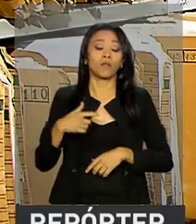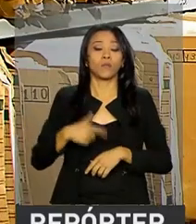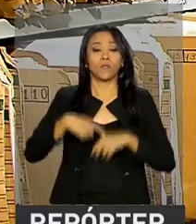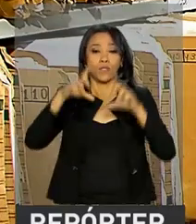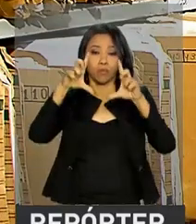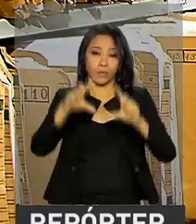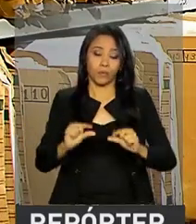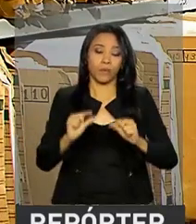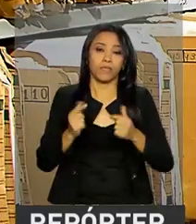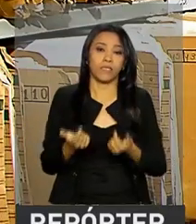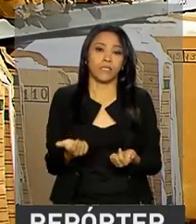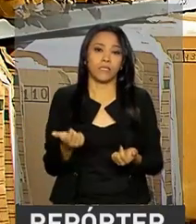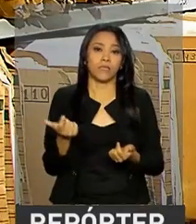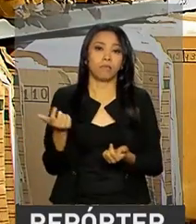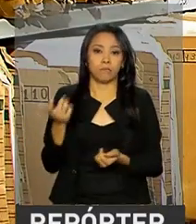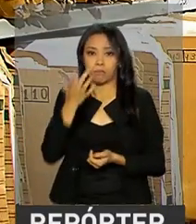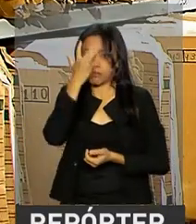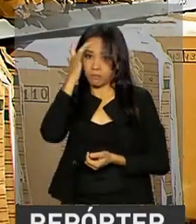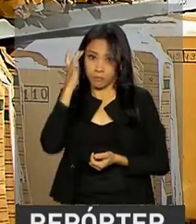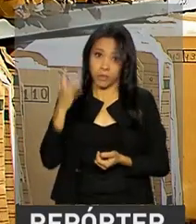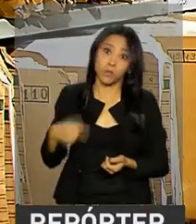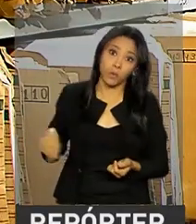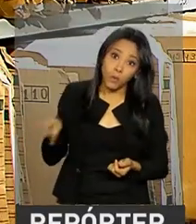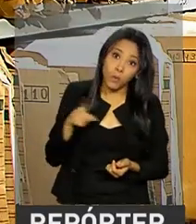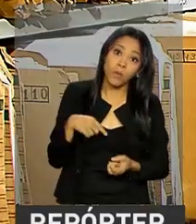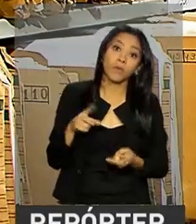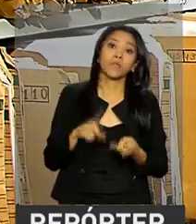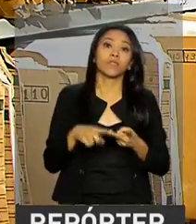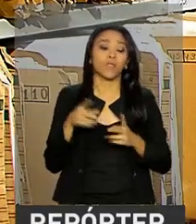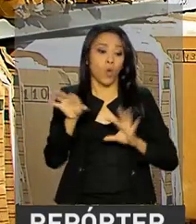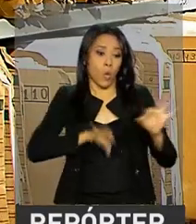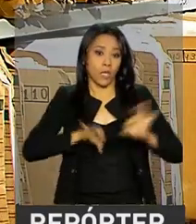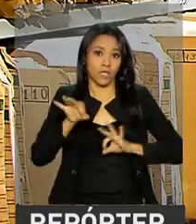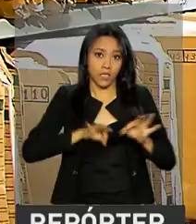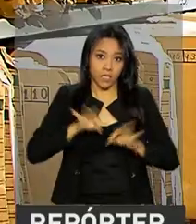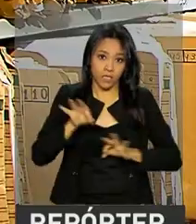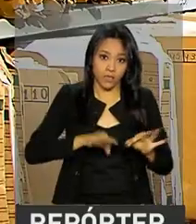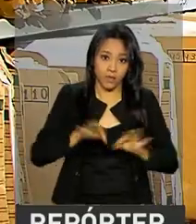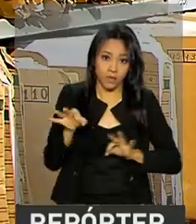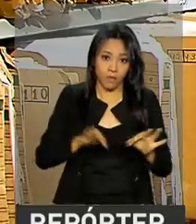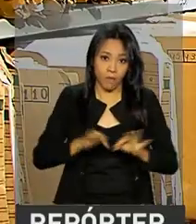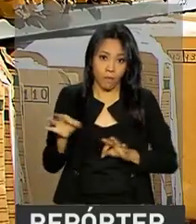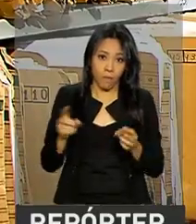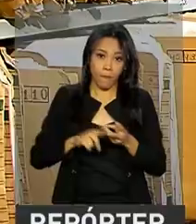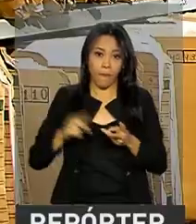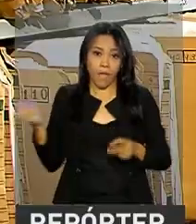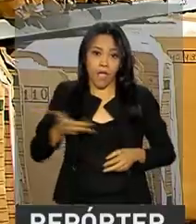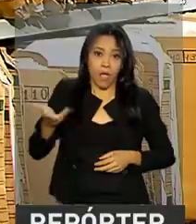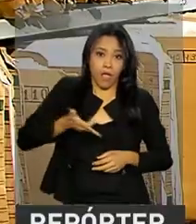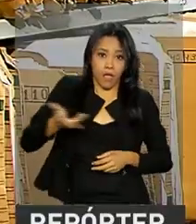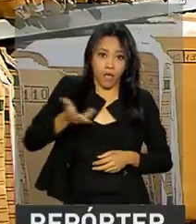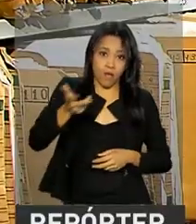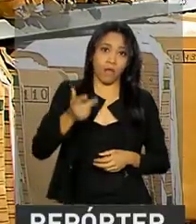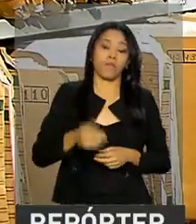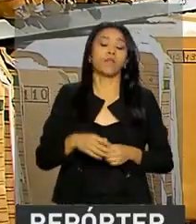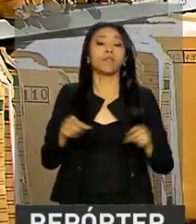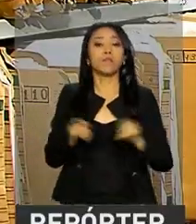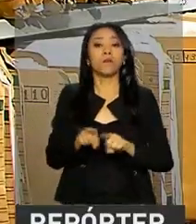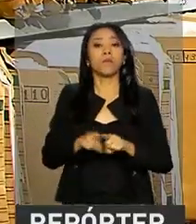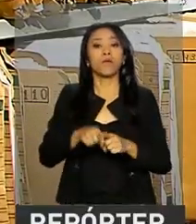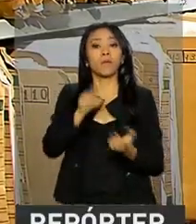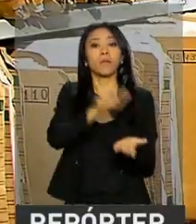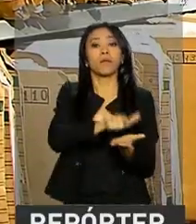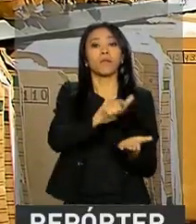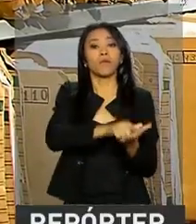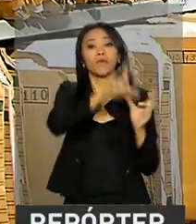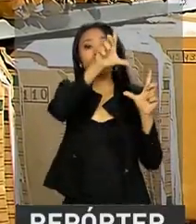de pessoal, né? A organização, a rapidez. Diminuiu o custo, o gasto de